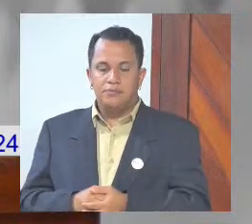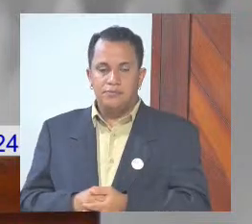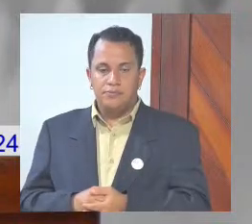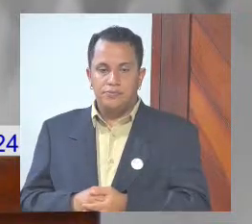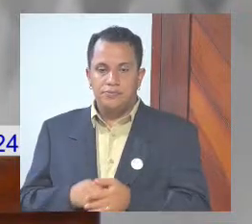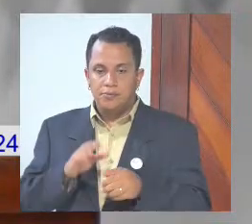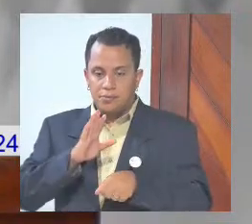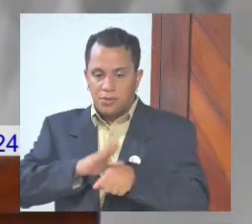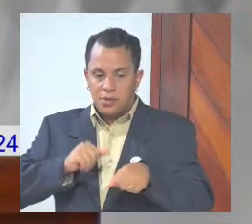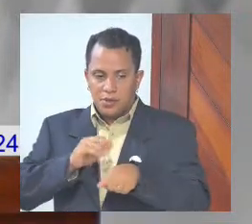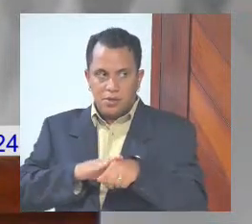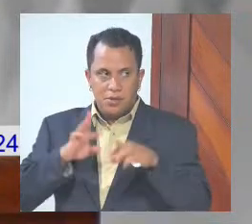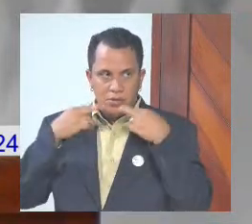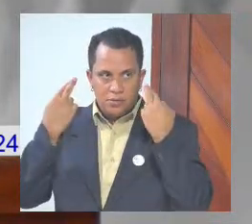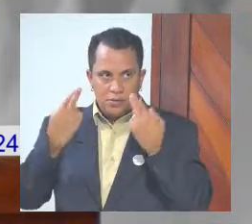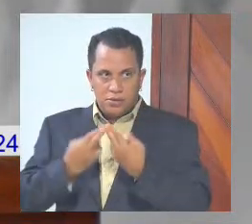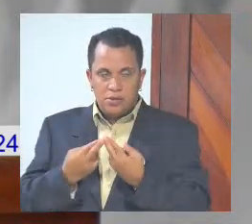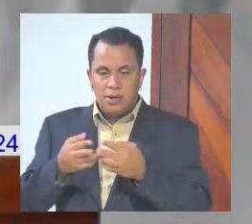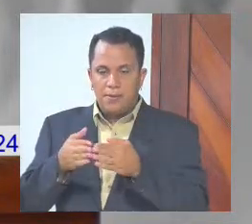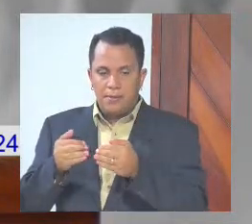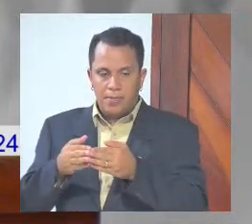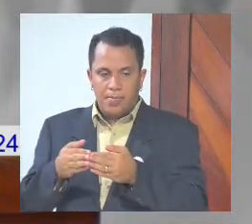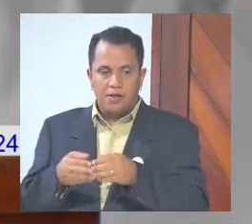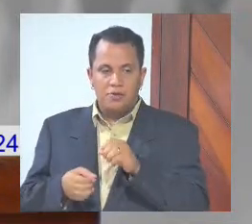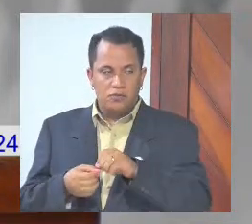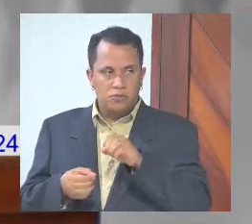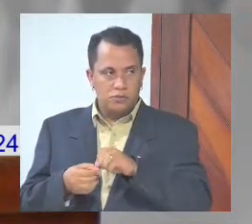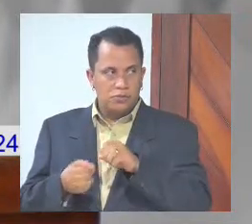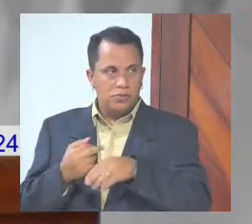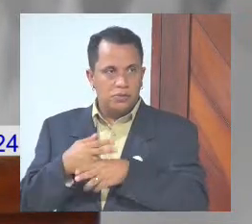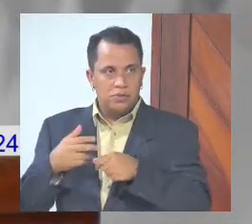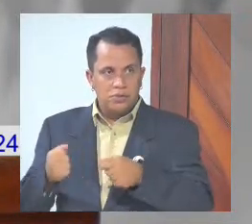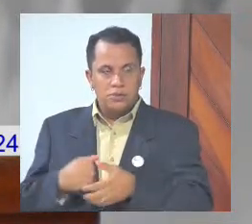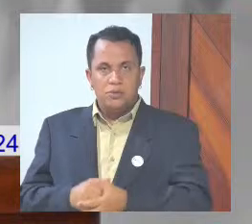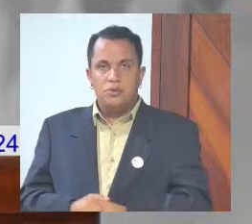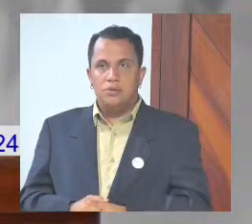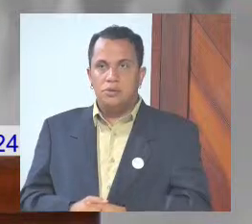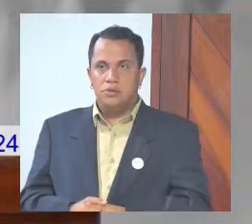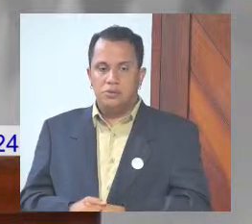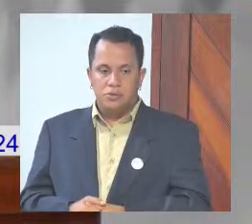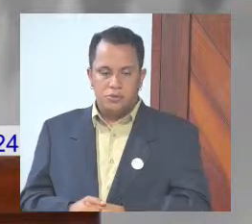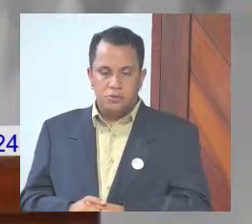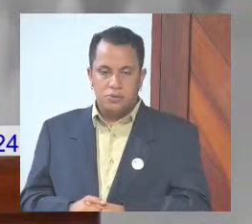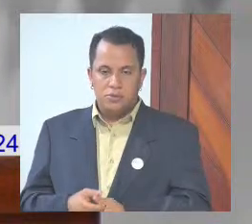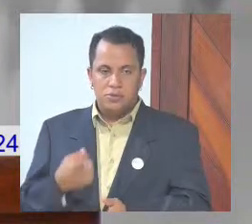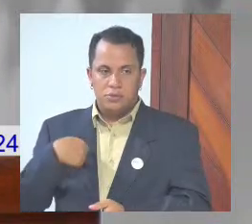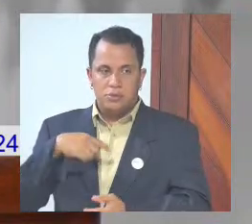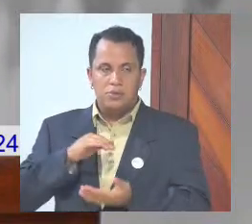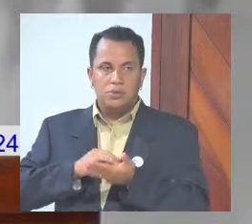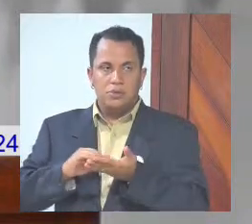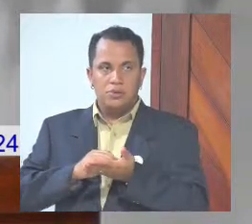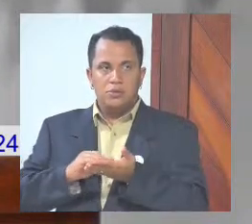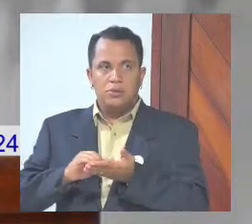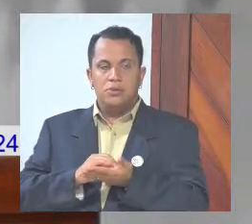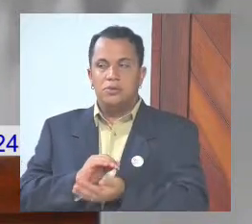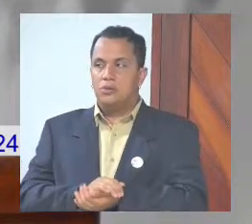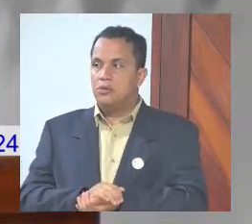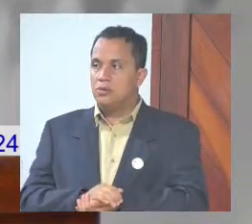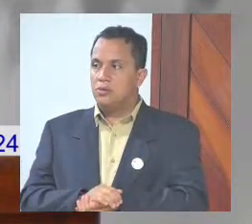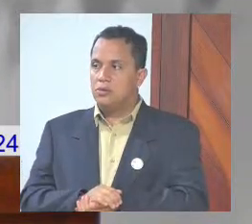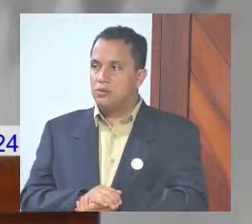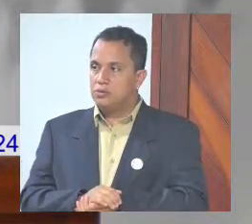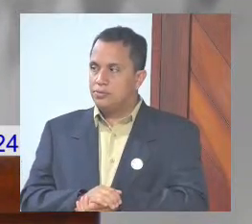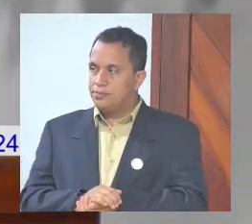é convocando, cobrando, fazendo as indagações pertinentes aqui para o secretário.